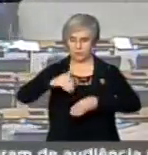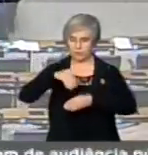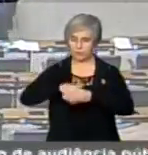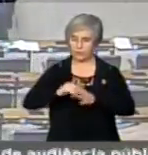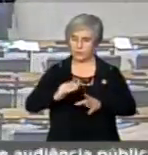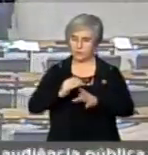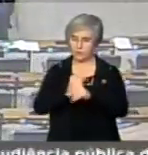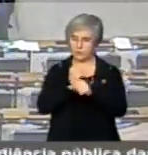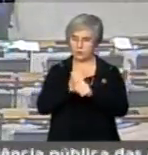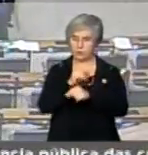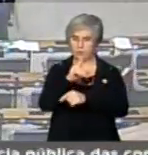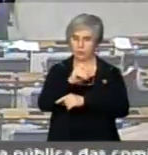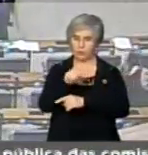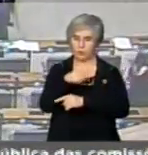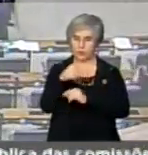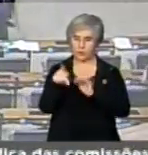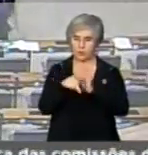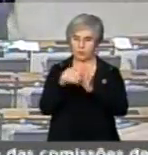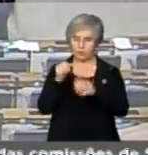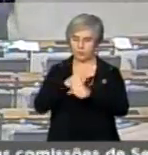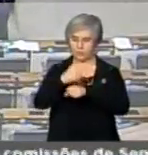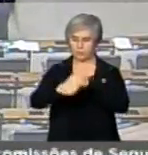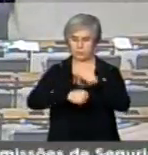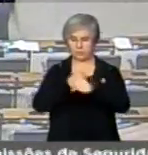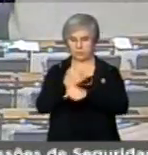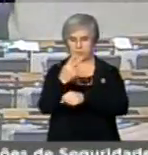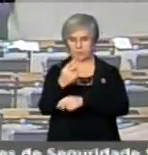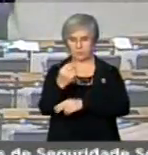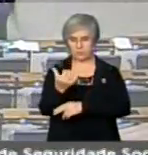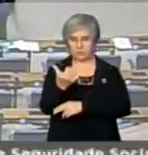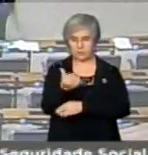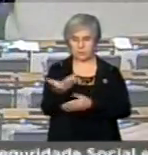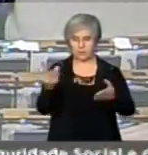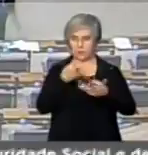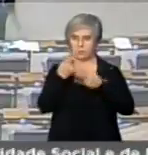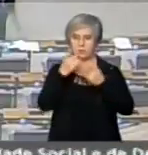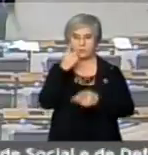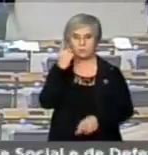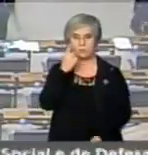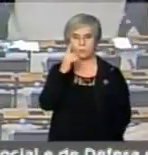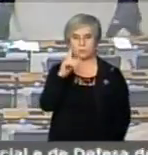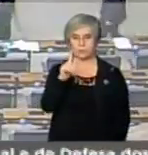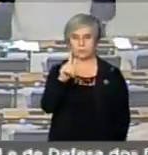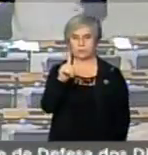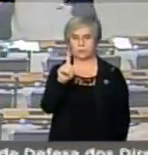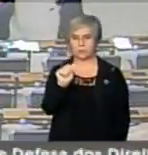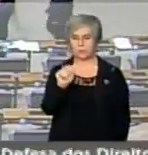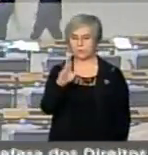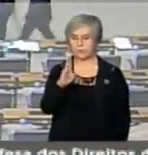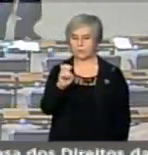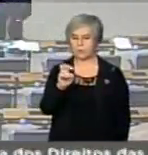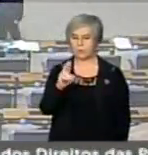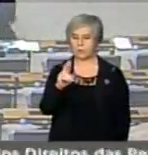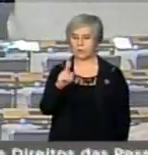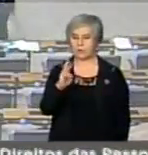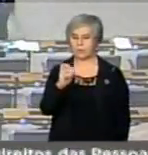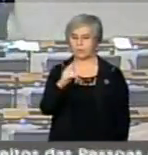do orçamento da União para o ano que vem. Com a palavra o deputado Glauber Braga, do PSOL do Rio de Janeiro.